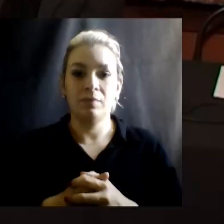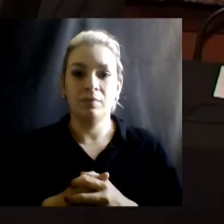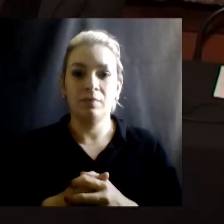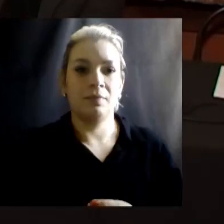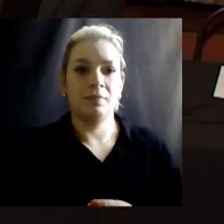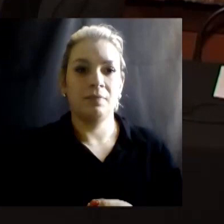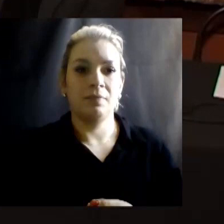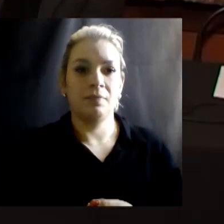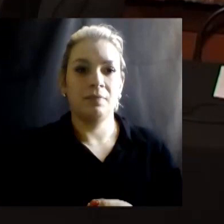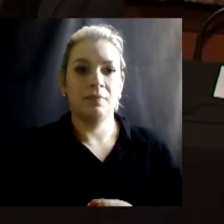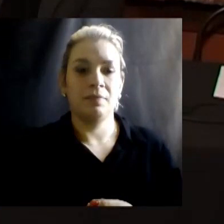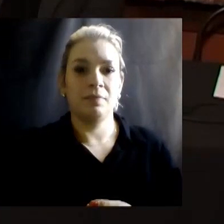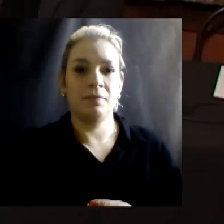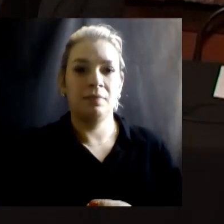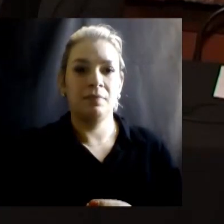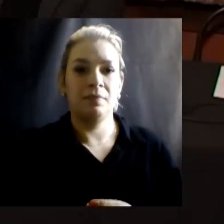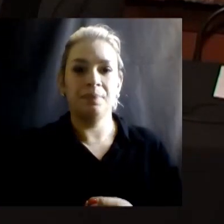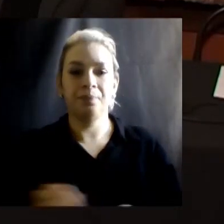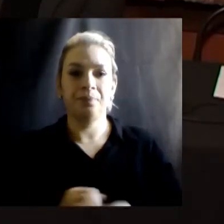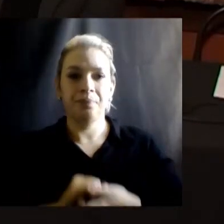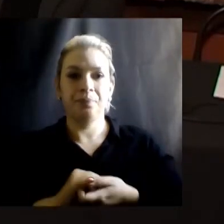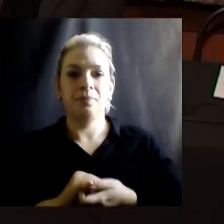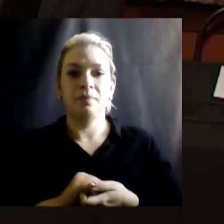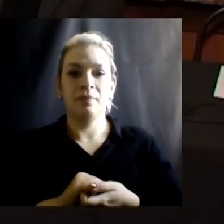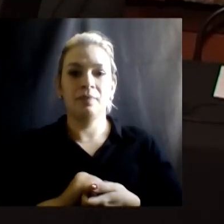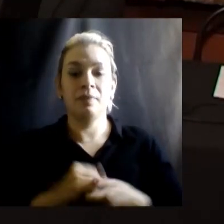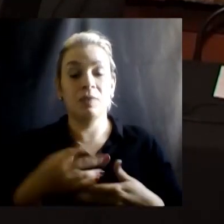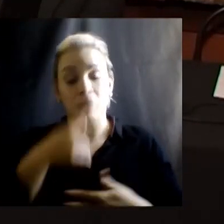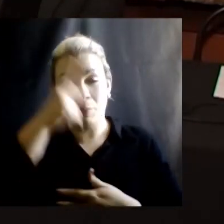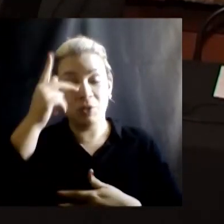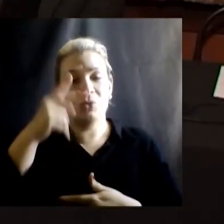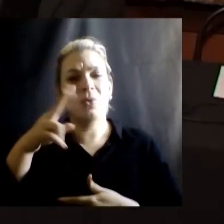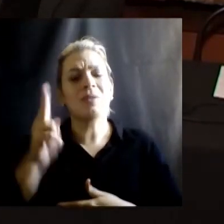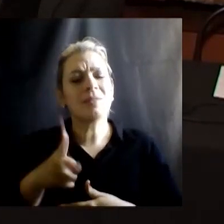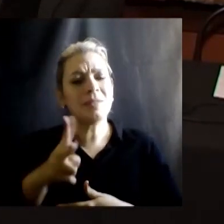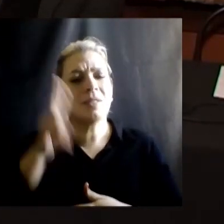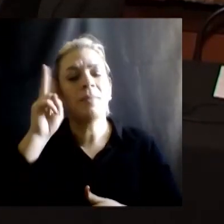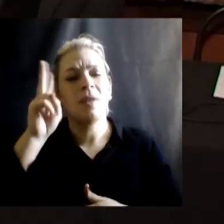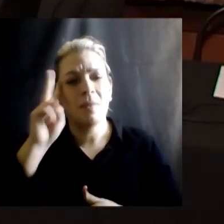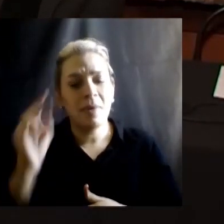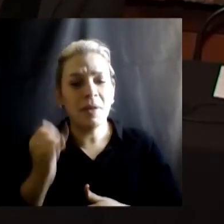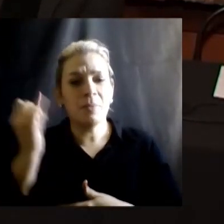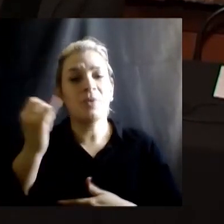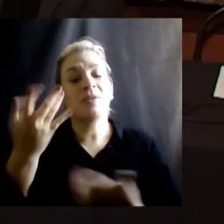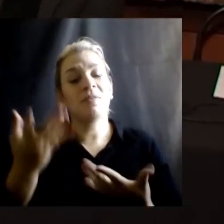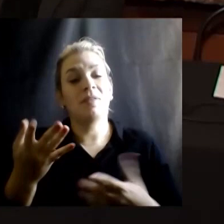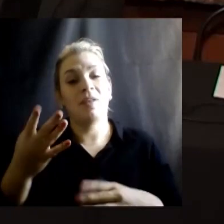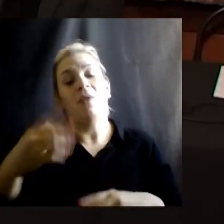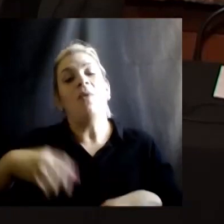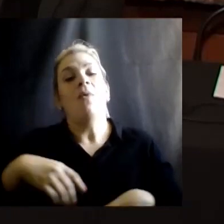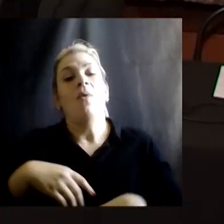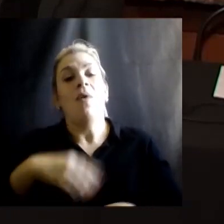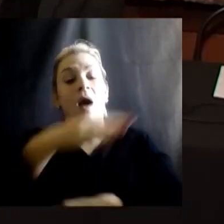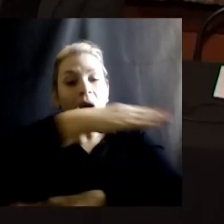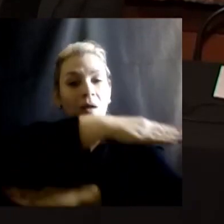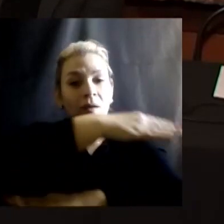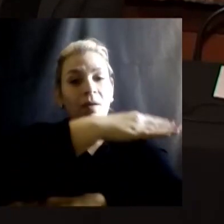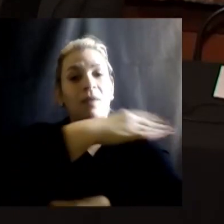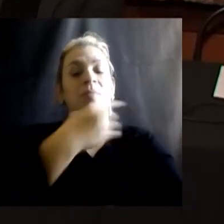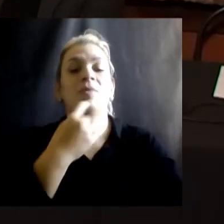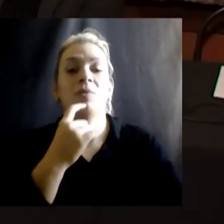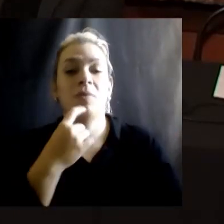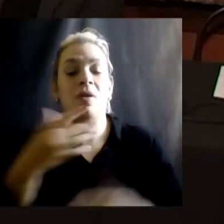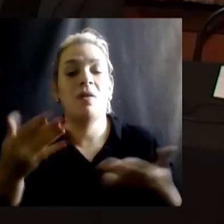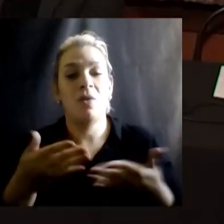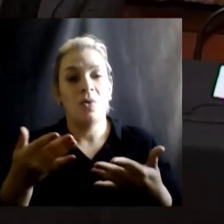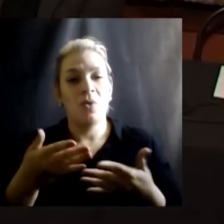é uma pessoa que tem que ser sempre lembrada e a Câmara Municipal agora, vamos dizer assim, eternizou essa lembrança através da